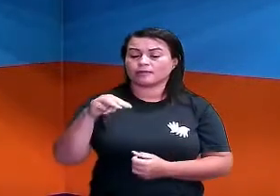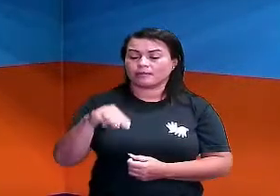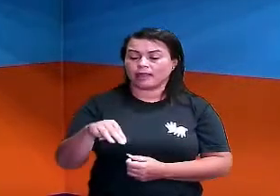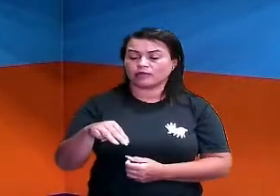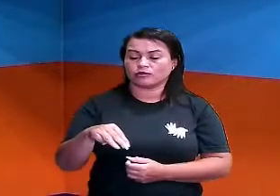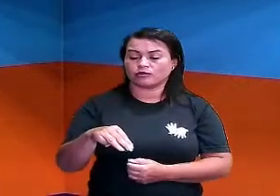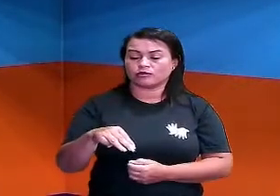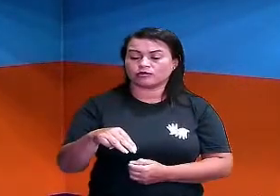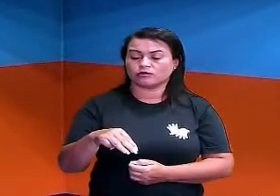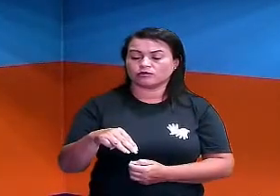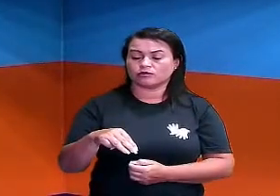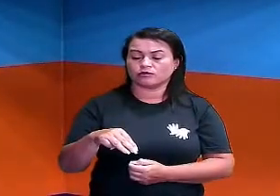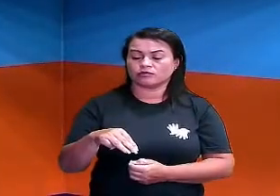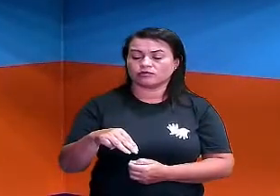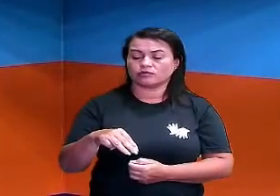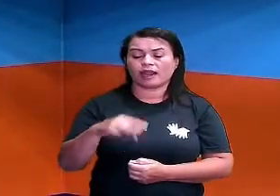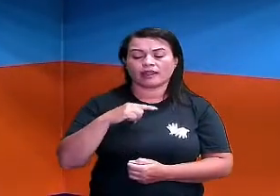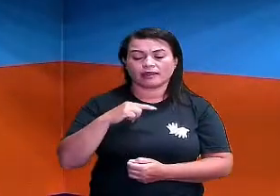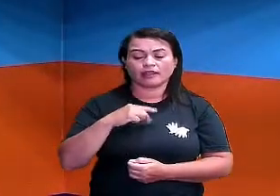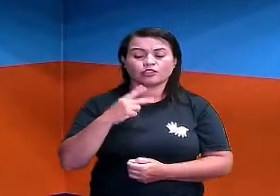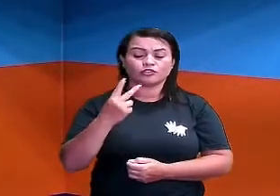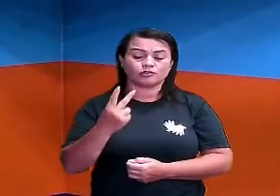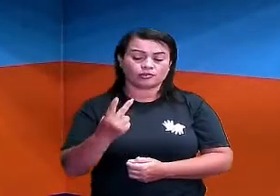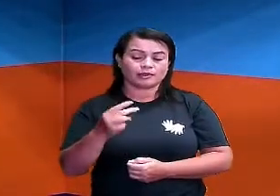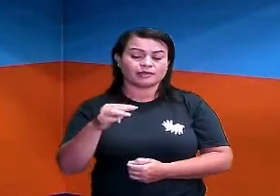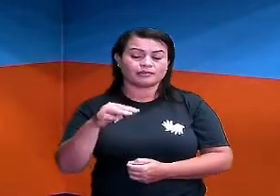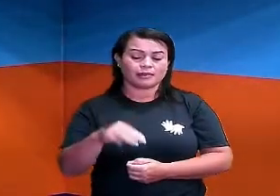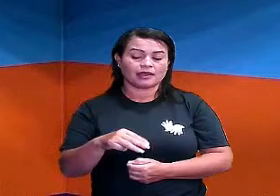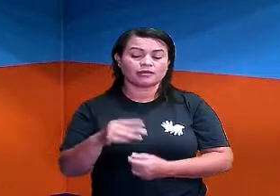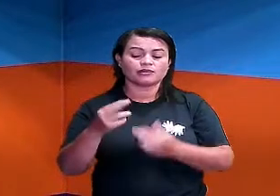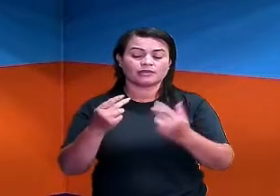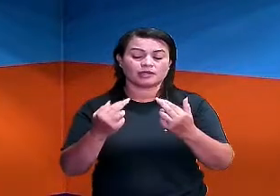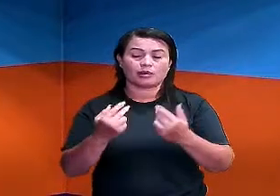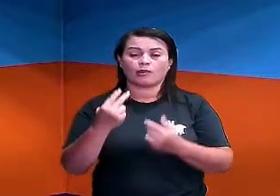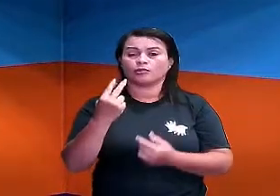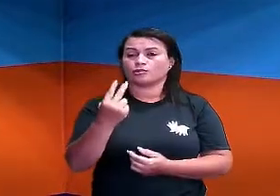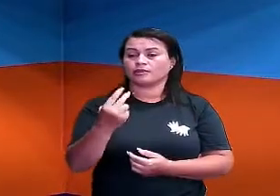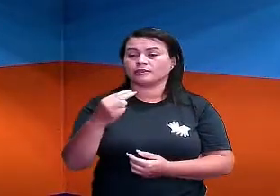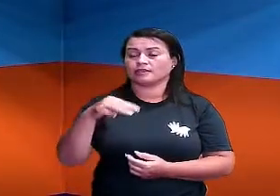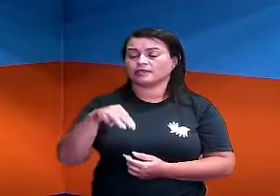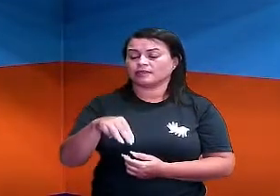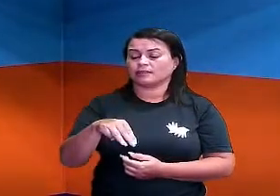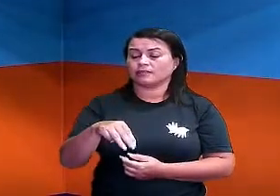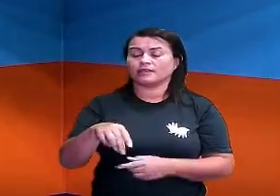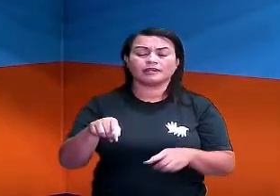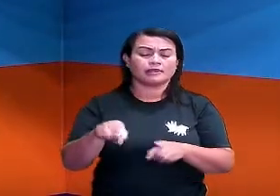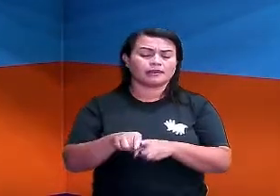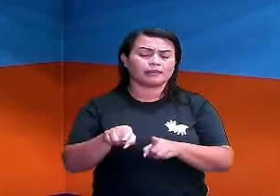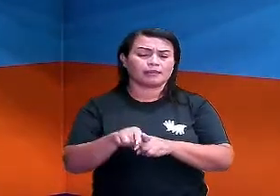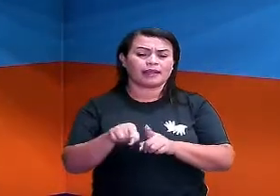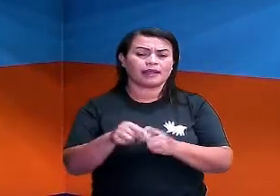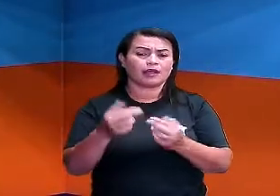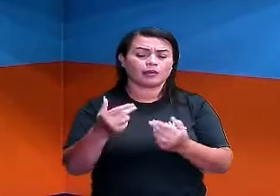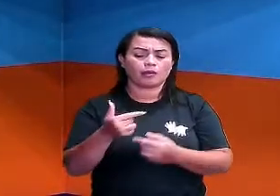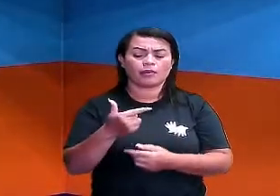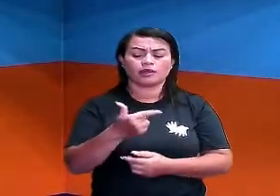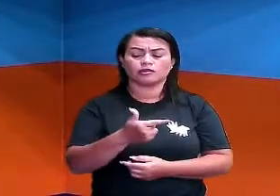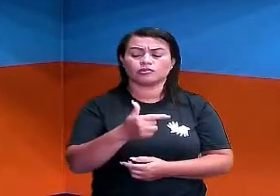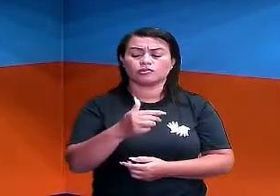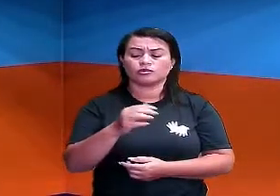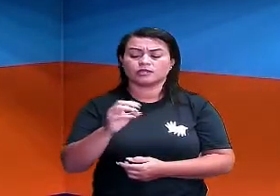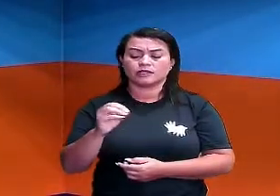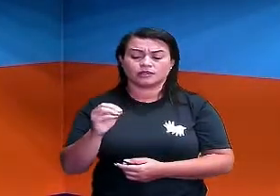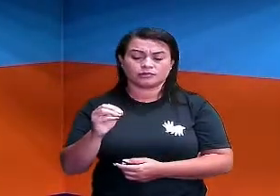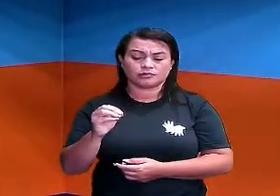bananeira tem 2 metros, tá? Que é igual a 2 m's, que também é igual a 200 centímetros.